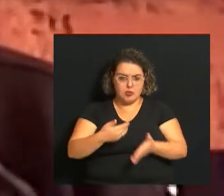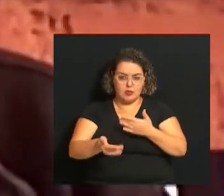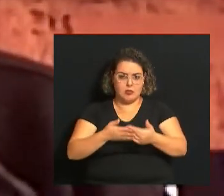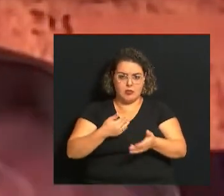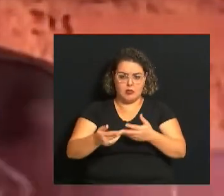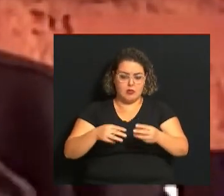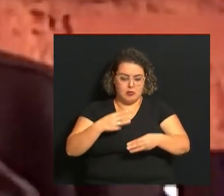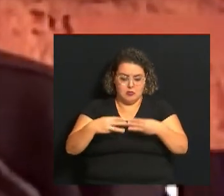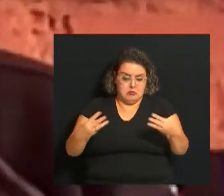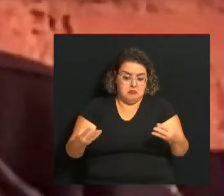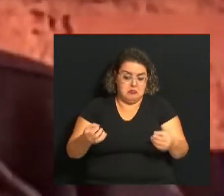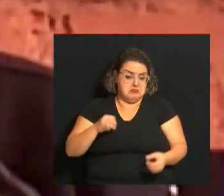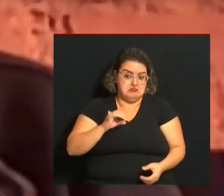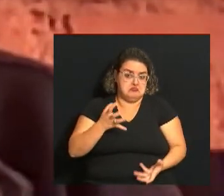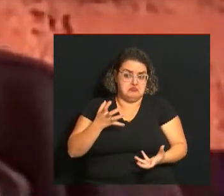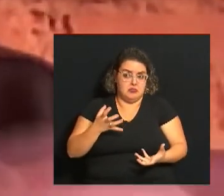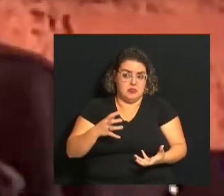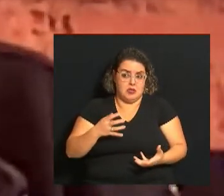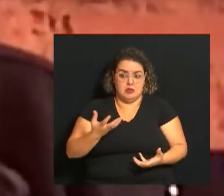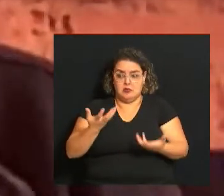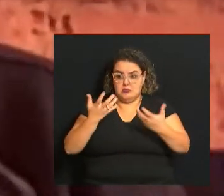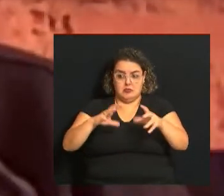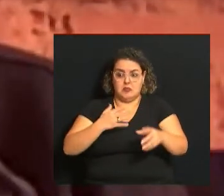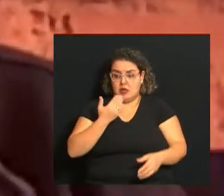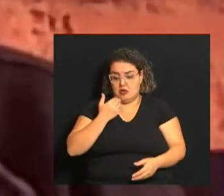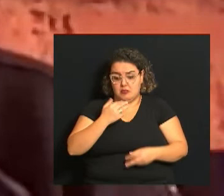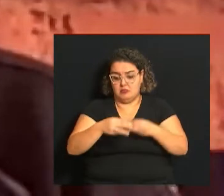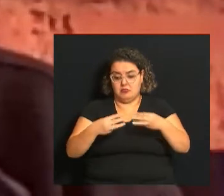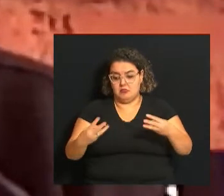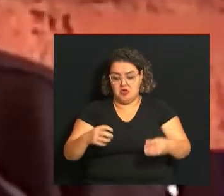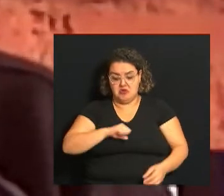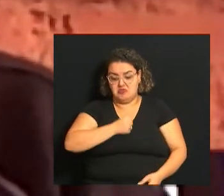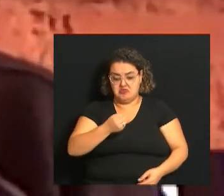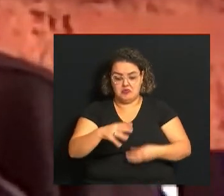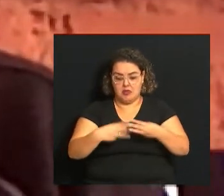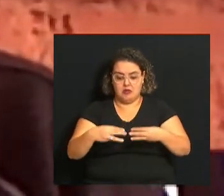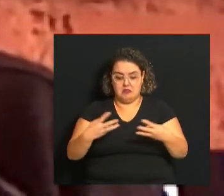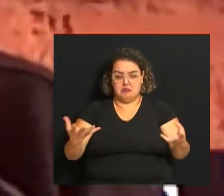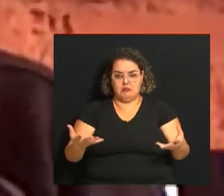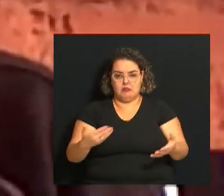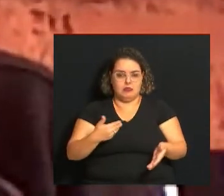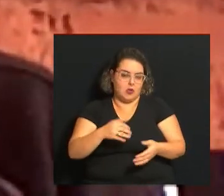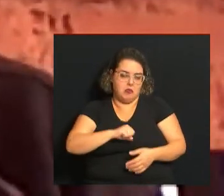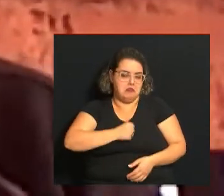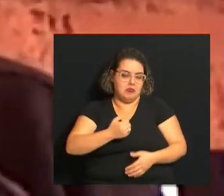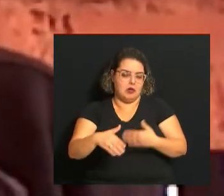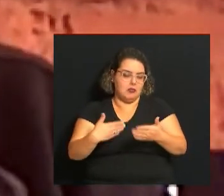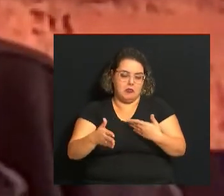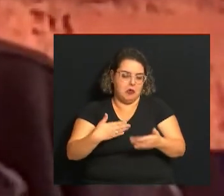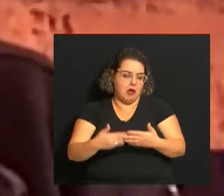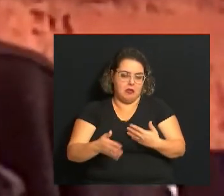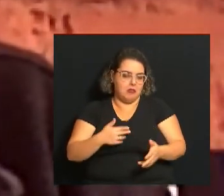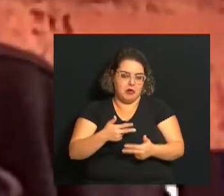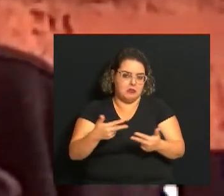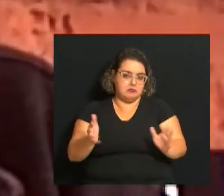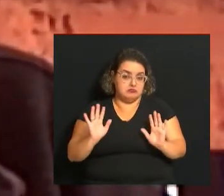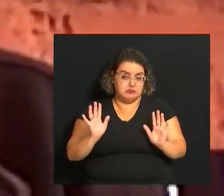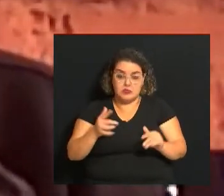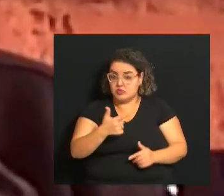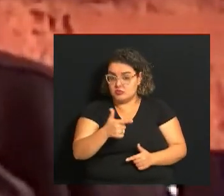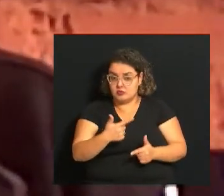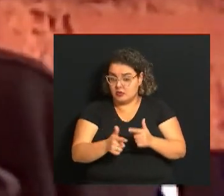se não quiser comer, pode, eu odeio qualquer coisa, se você quiser, você pode odiar. Isso não é um problema. Agora,